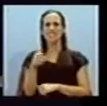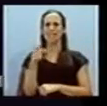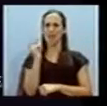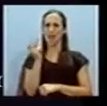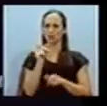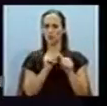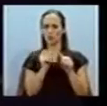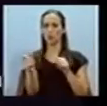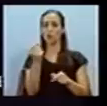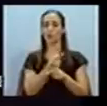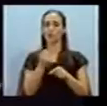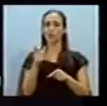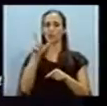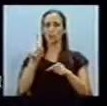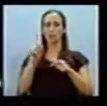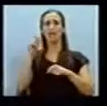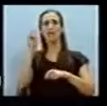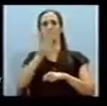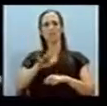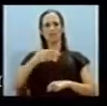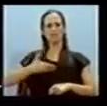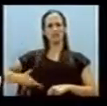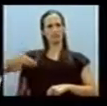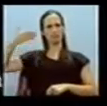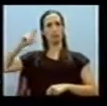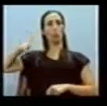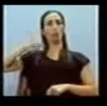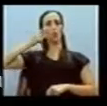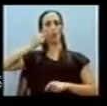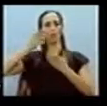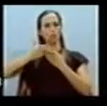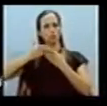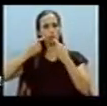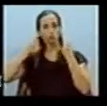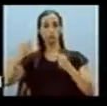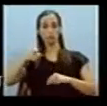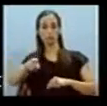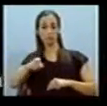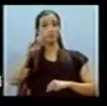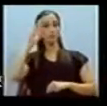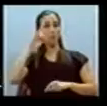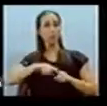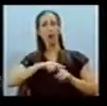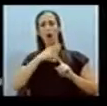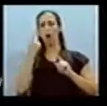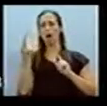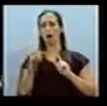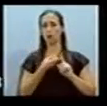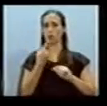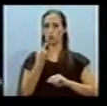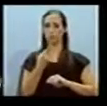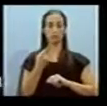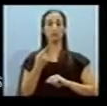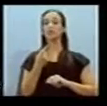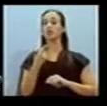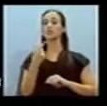placas fotográficas muito antigas, foram analisadas por um outro astrónomo, que disse que, bom, sabem uma coisa, durante um século, aliás, em que foi